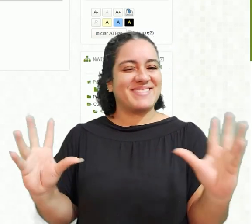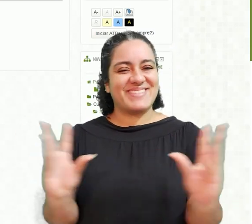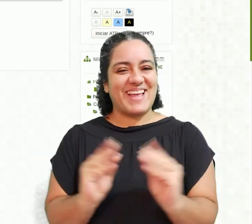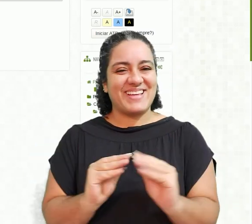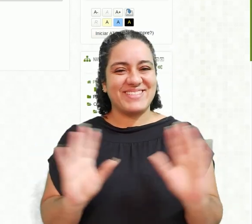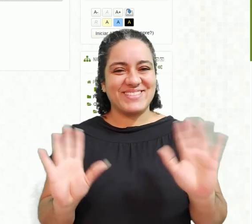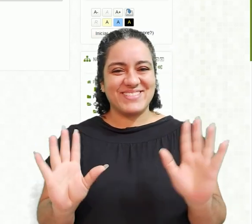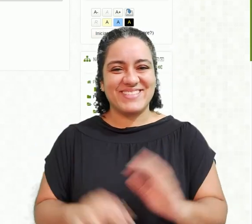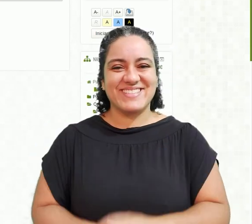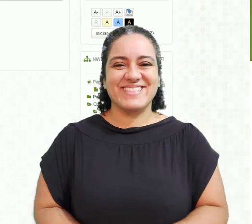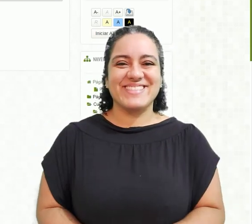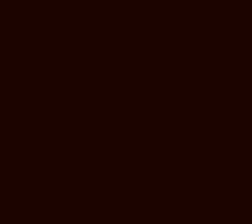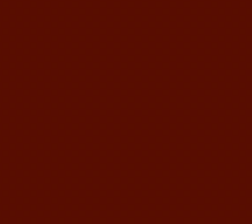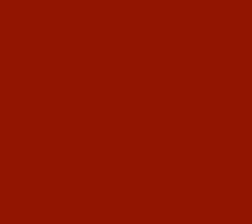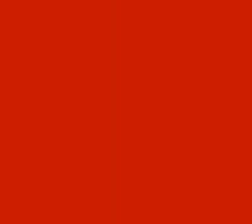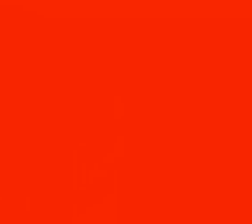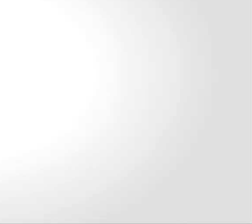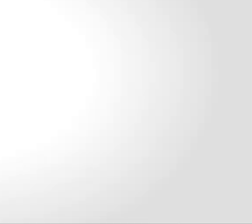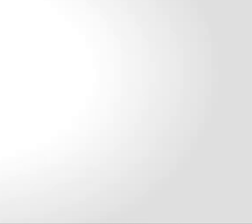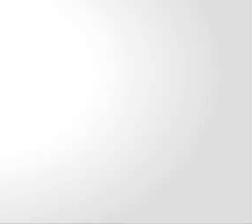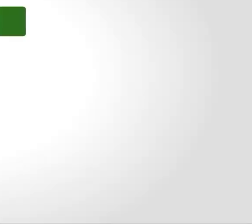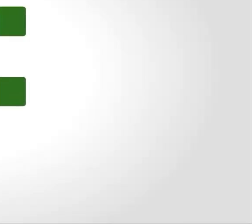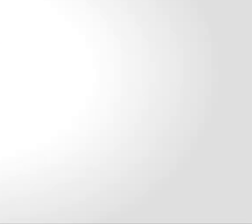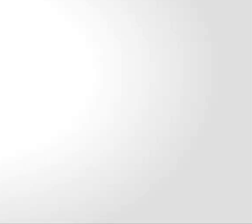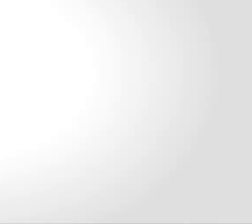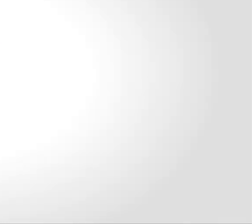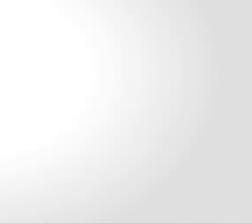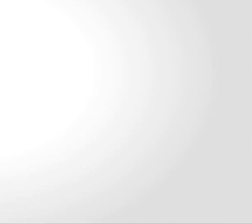é isso aí E aí